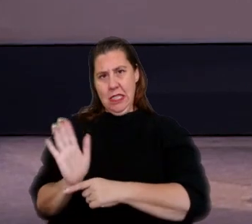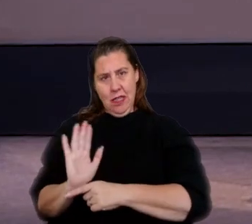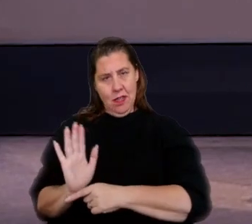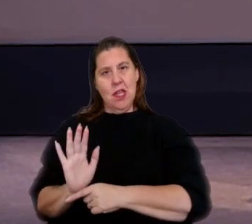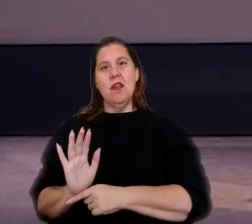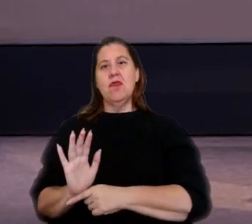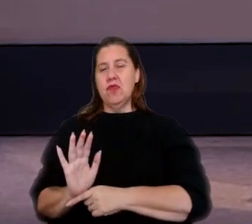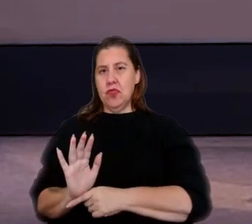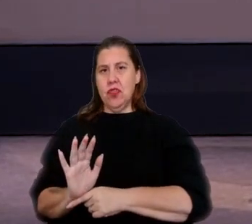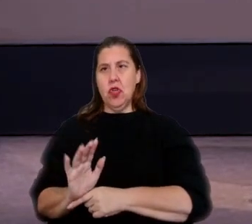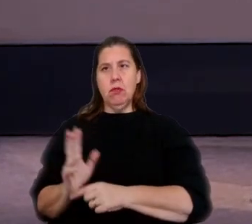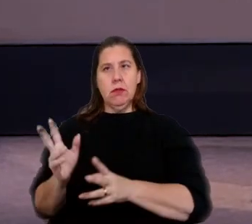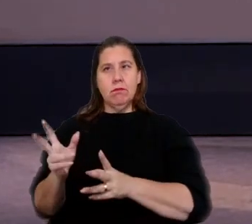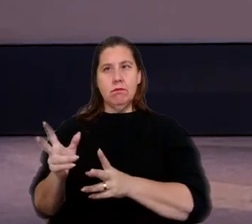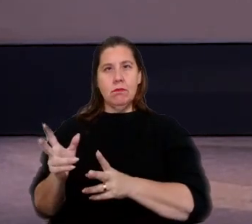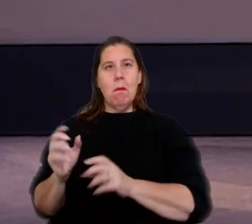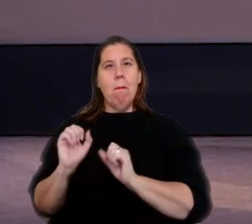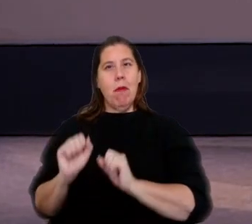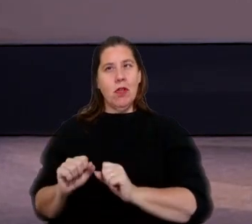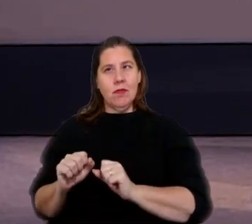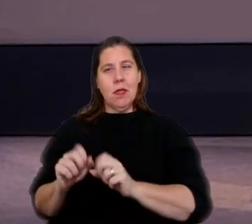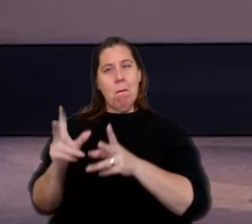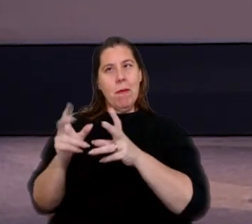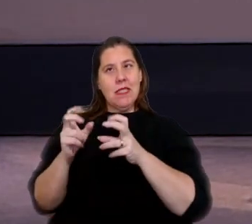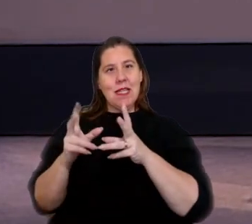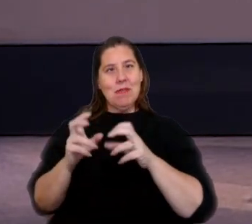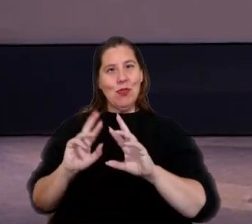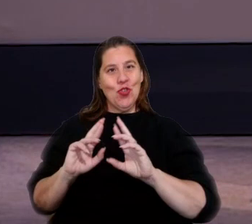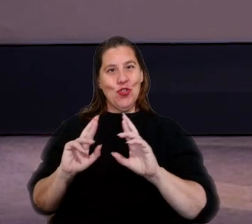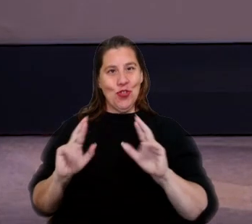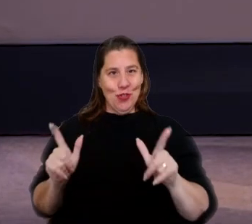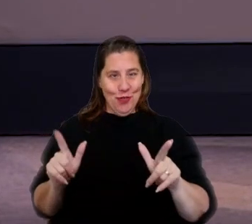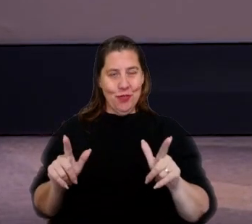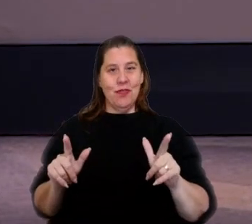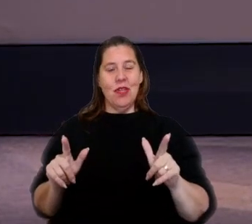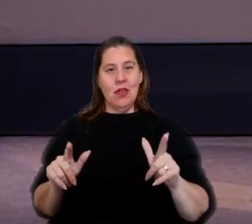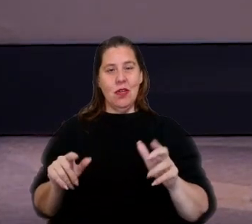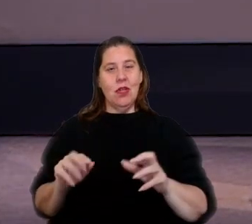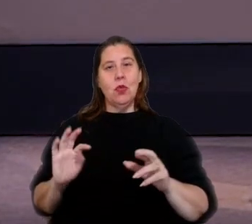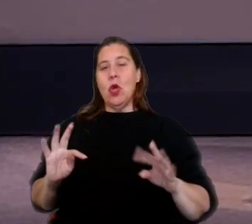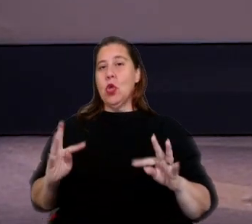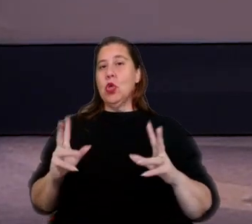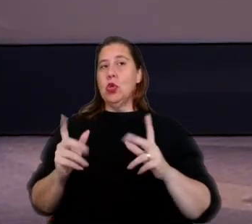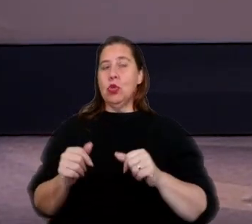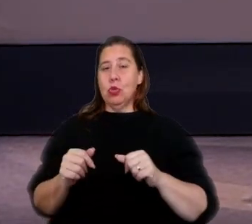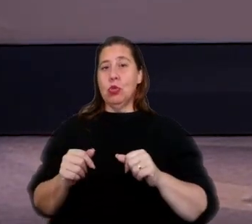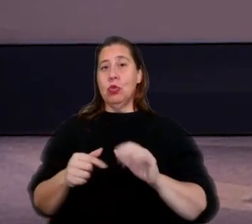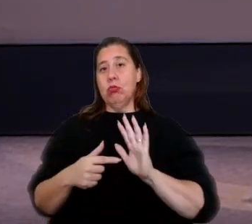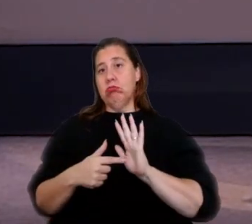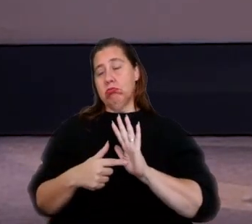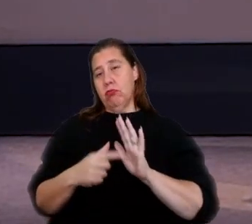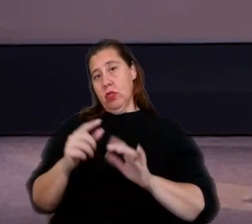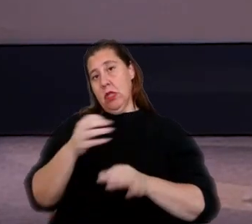esse filme permite realmente leituras múltiplas, não é? E nem com tudo que